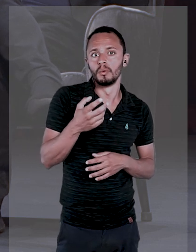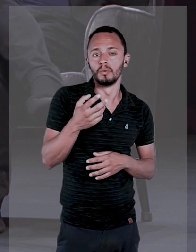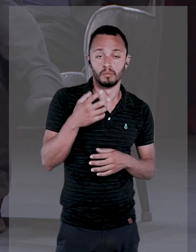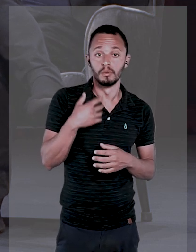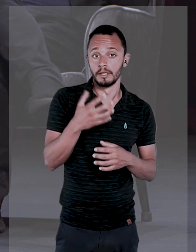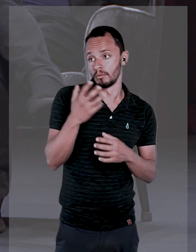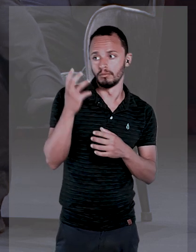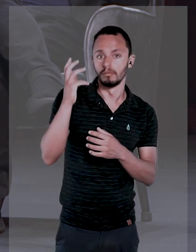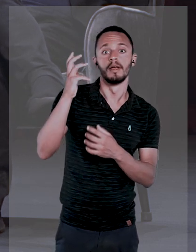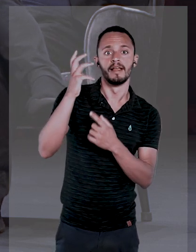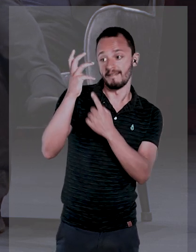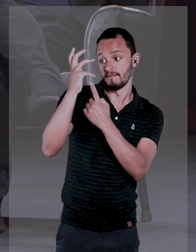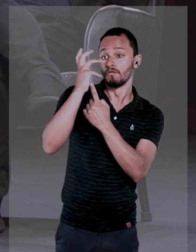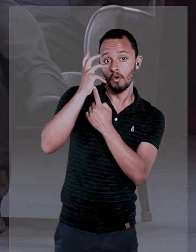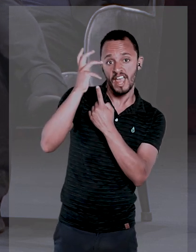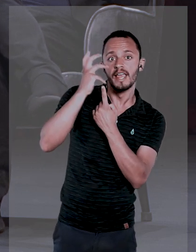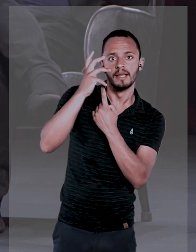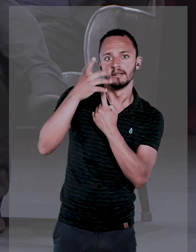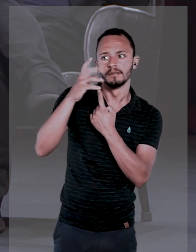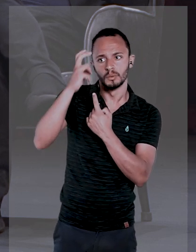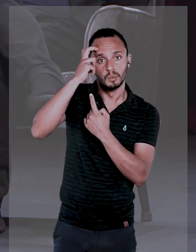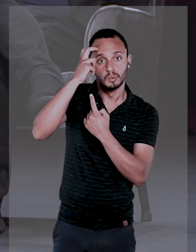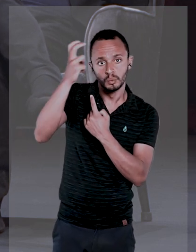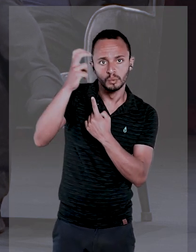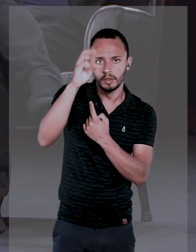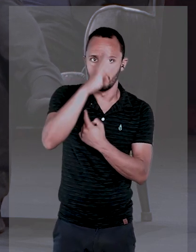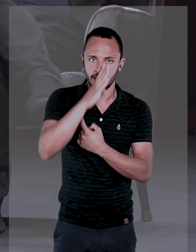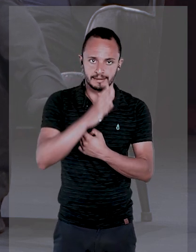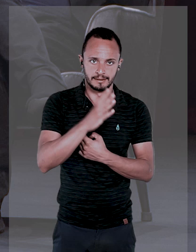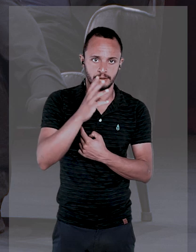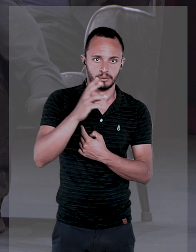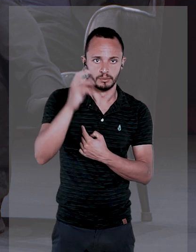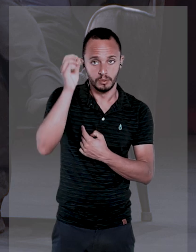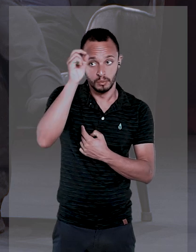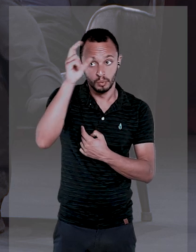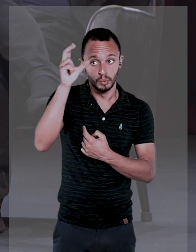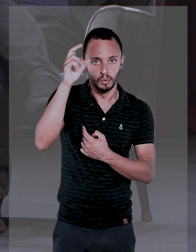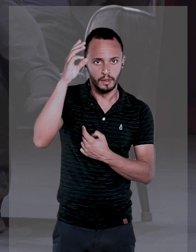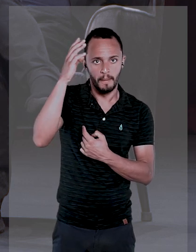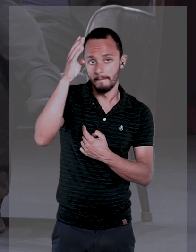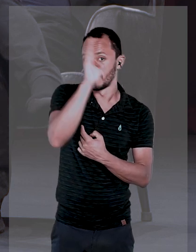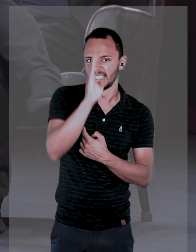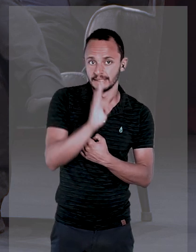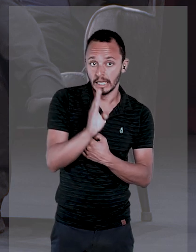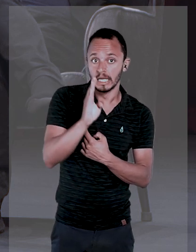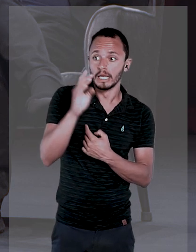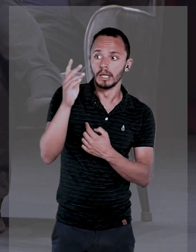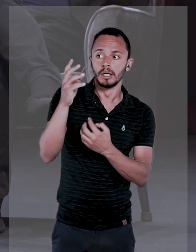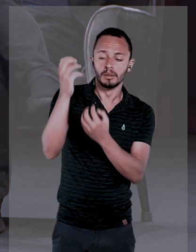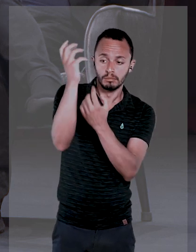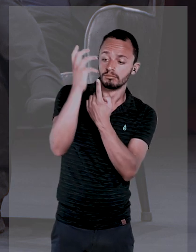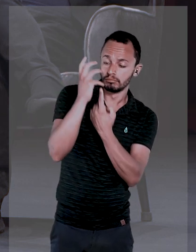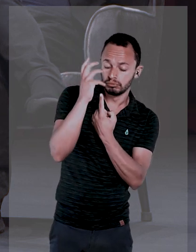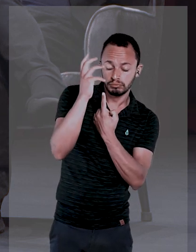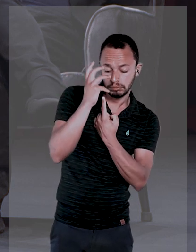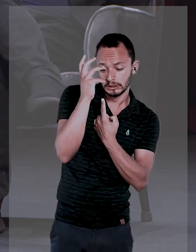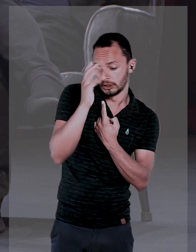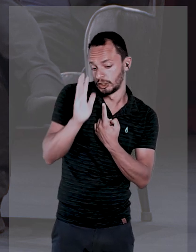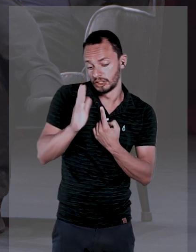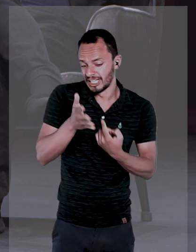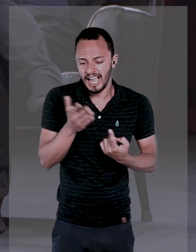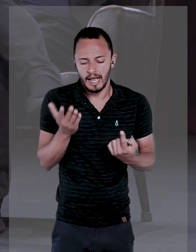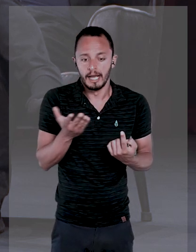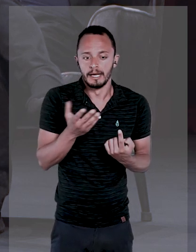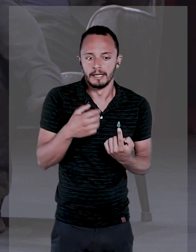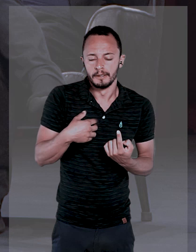cresci muito habitado pela cultura brasileira e por isso não digo que seja, nunca